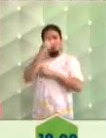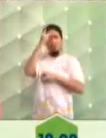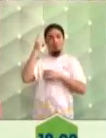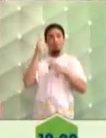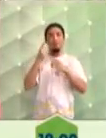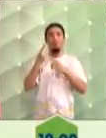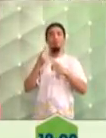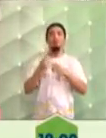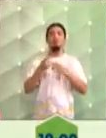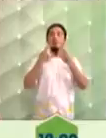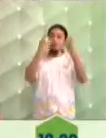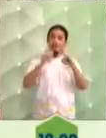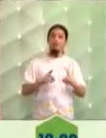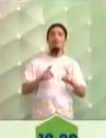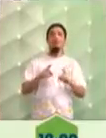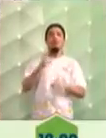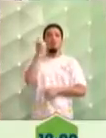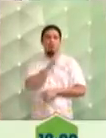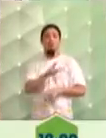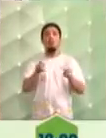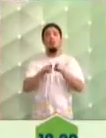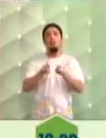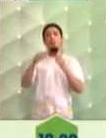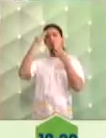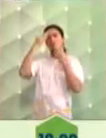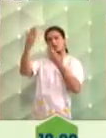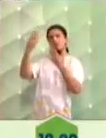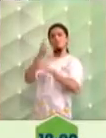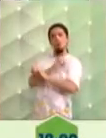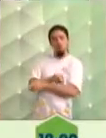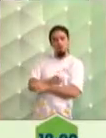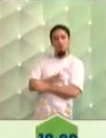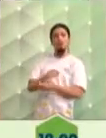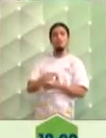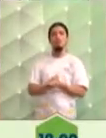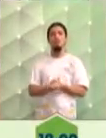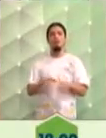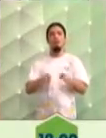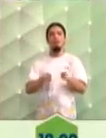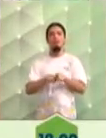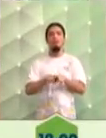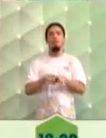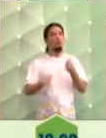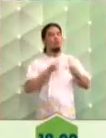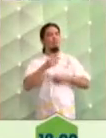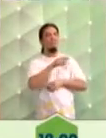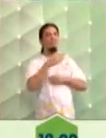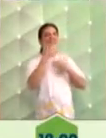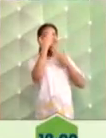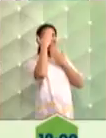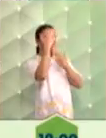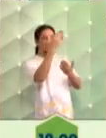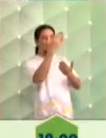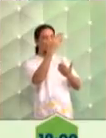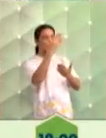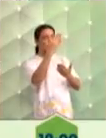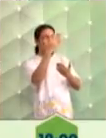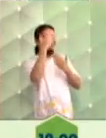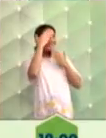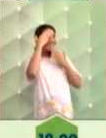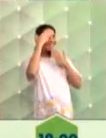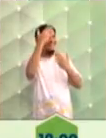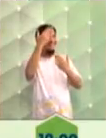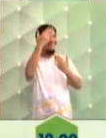especiais ganharam hoje. Muito obrigado, Diego, que está ali. Obrigado. Como é que tu se agradece, hein, Diego? Obrigado para mim mesmo, é? Isso,